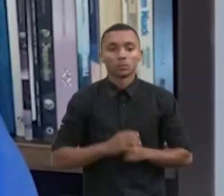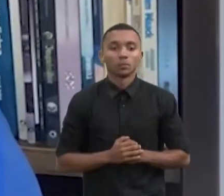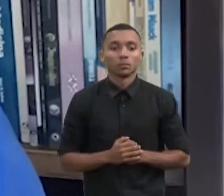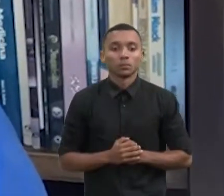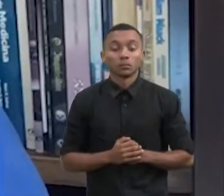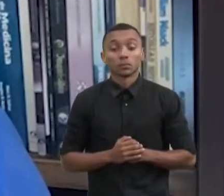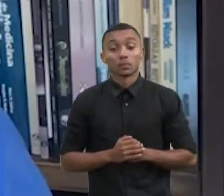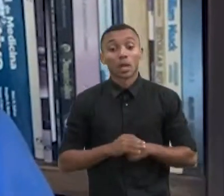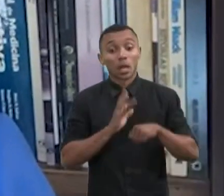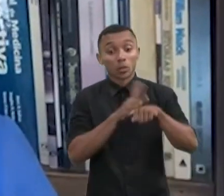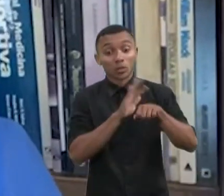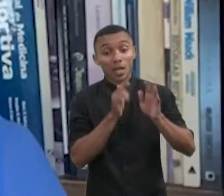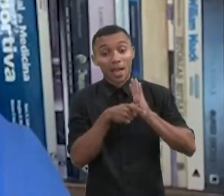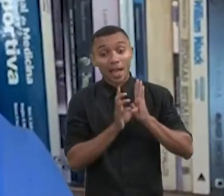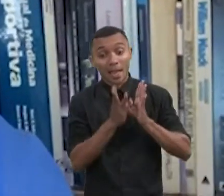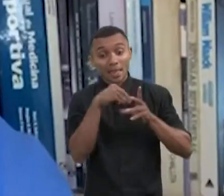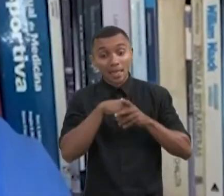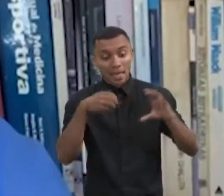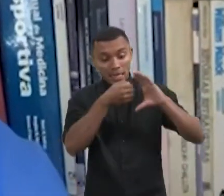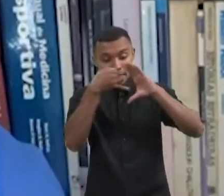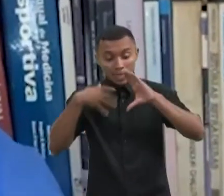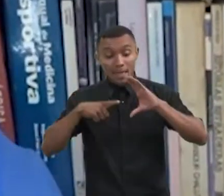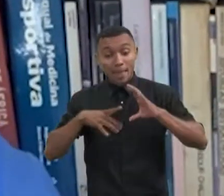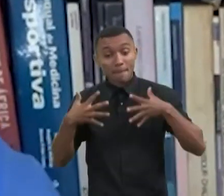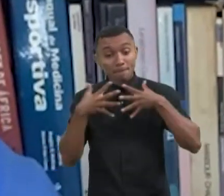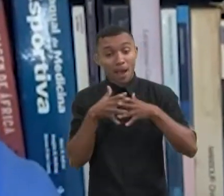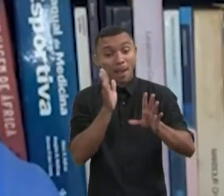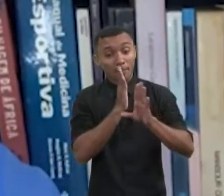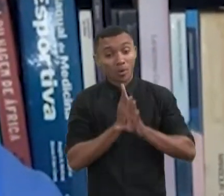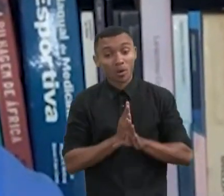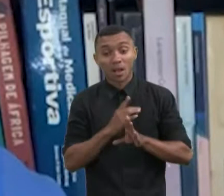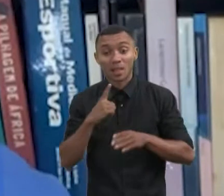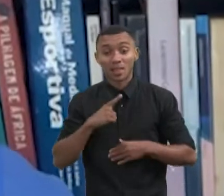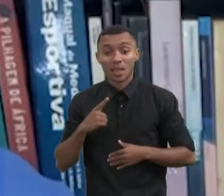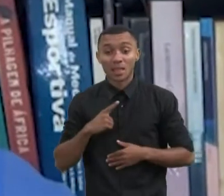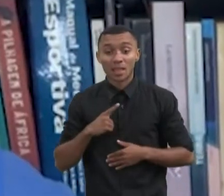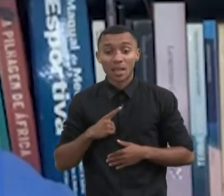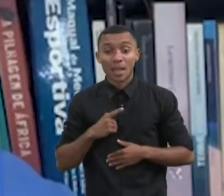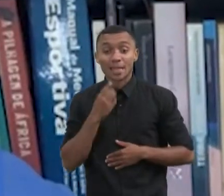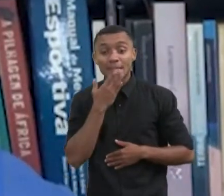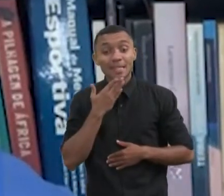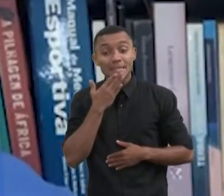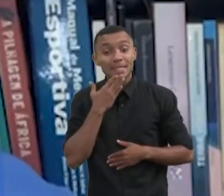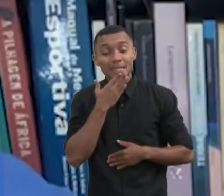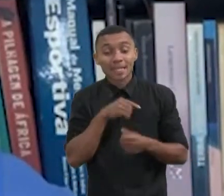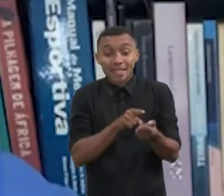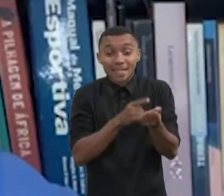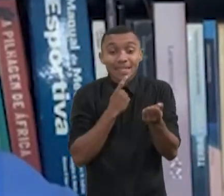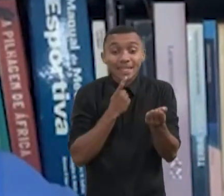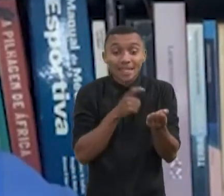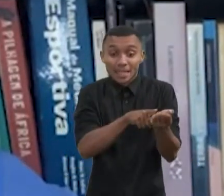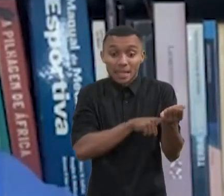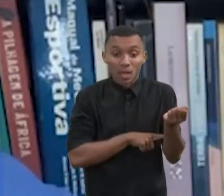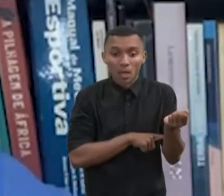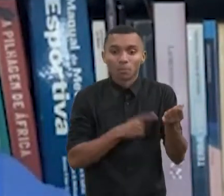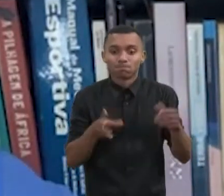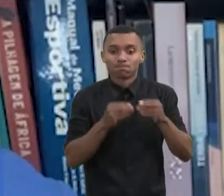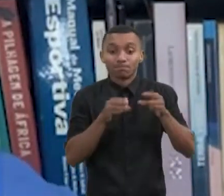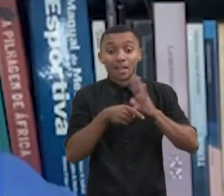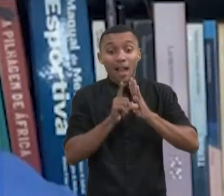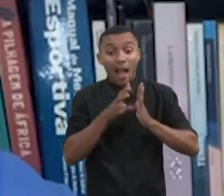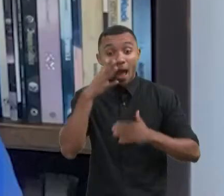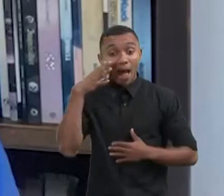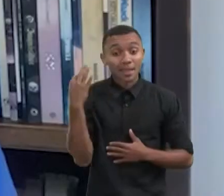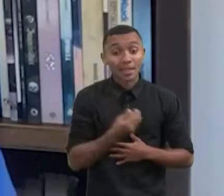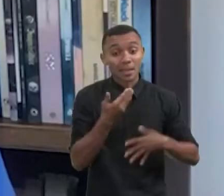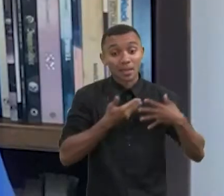uma doença que apresenta complicações devido à inflamação do sangue, é importante manter alguns